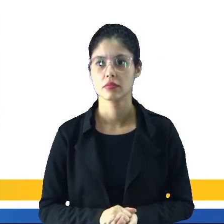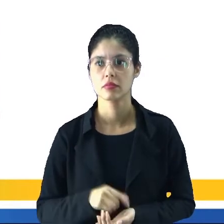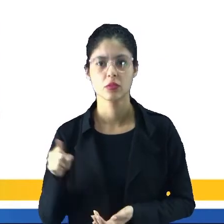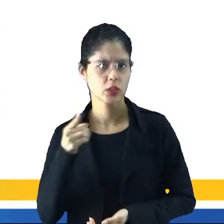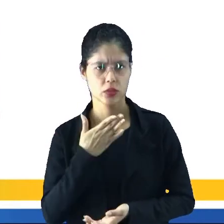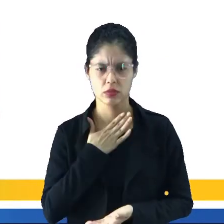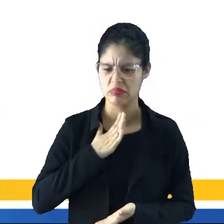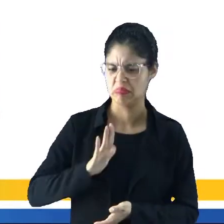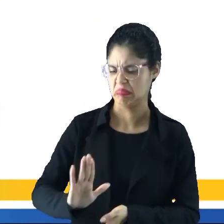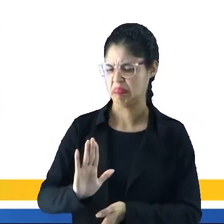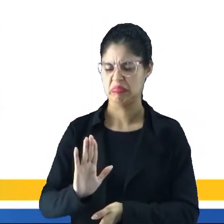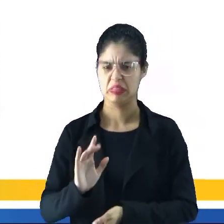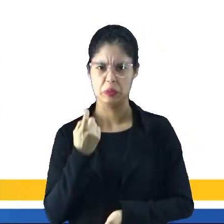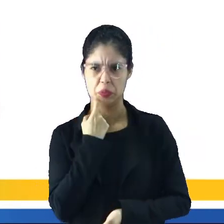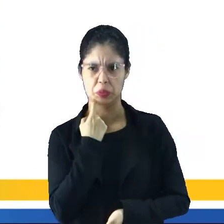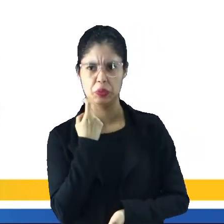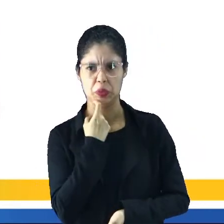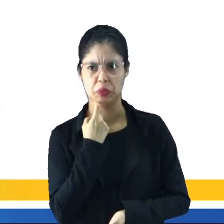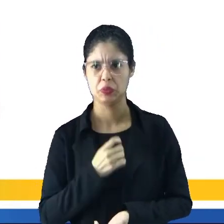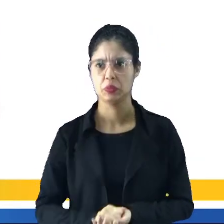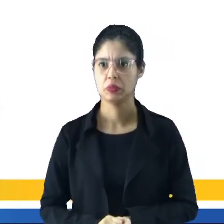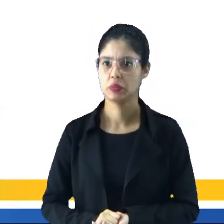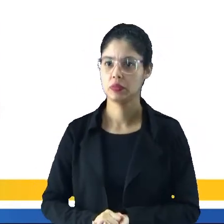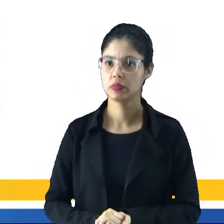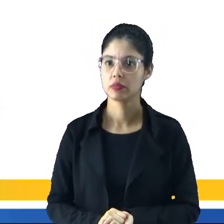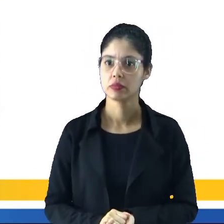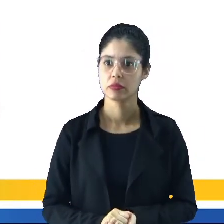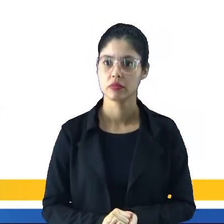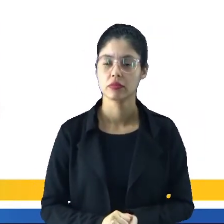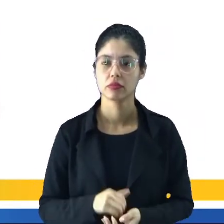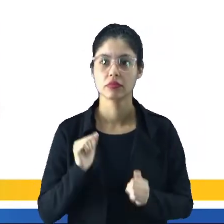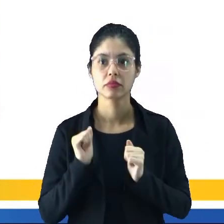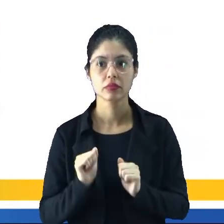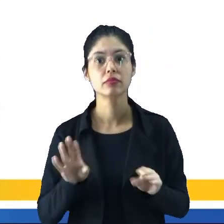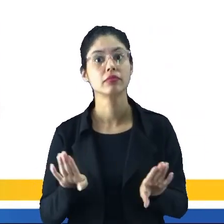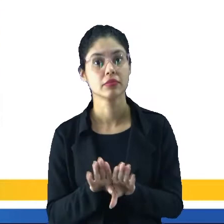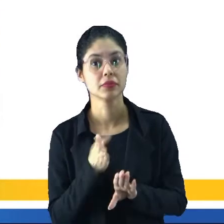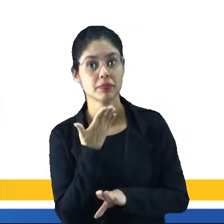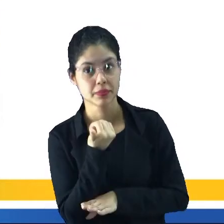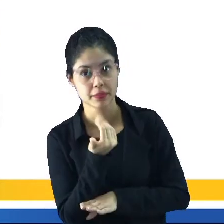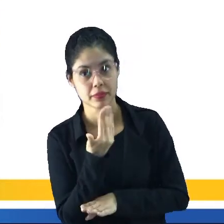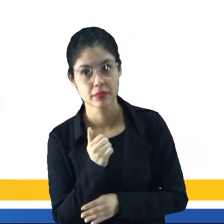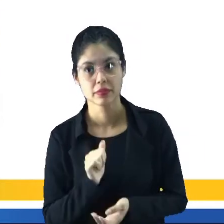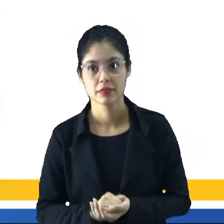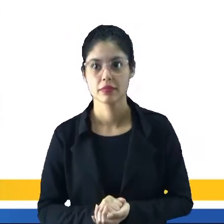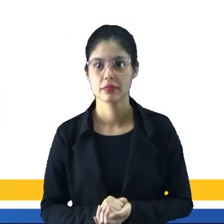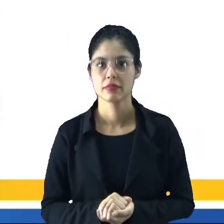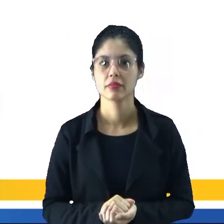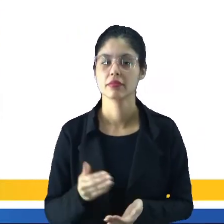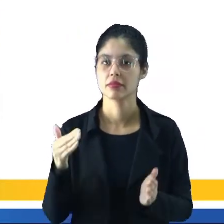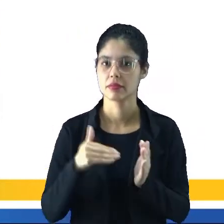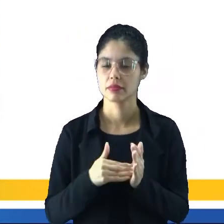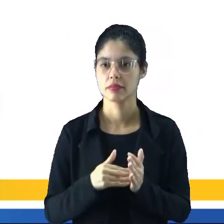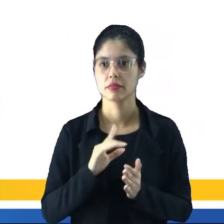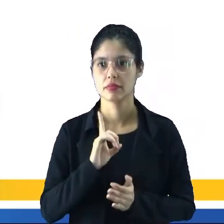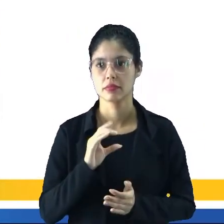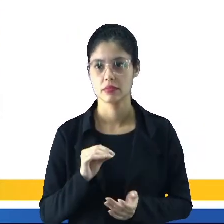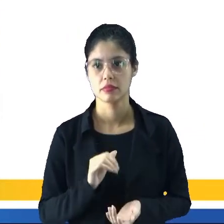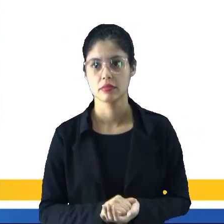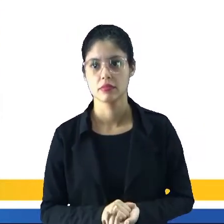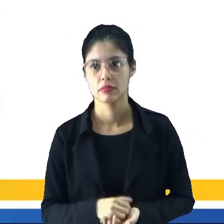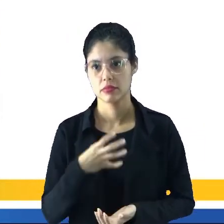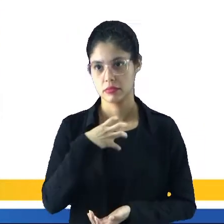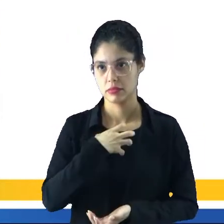Eu não suporto peixe. E do também tem o sentido de comer. Olha só, até de comer o do pode